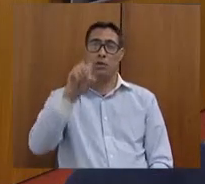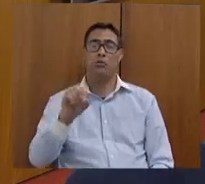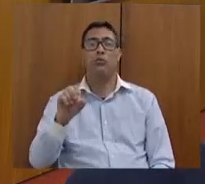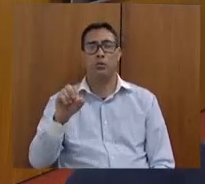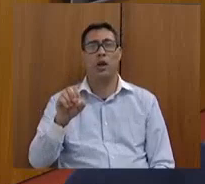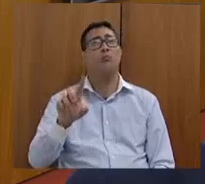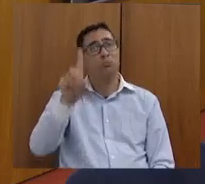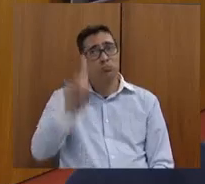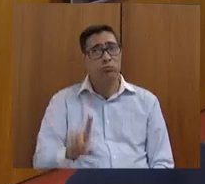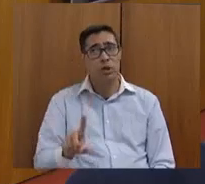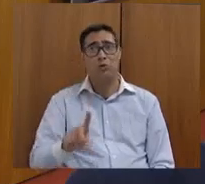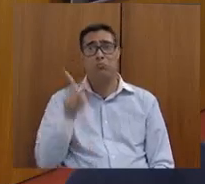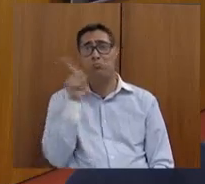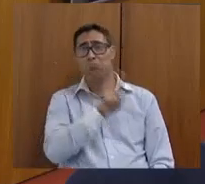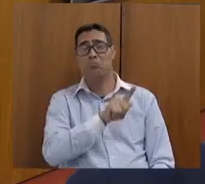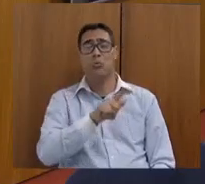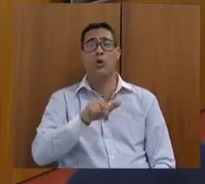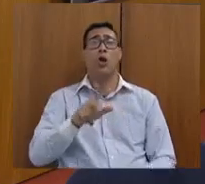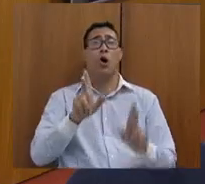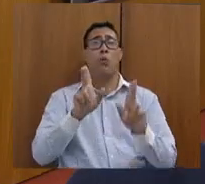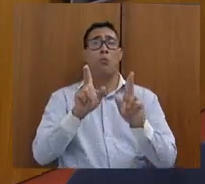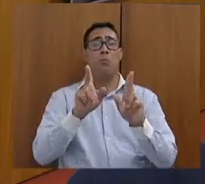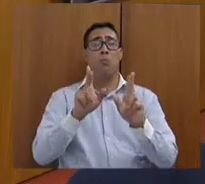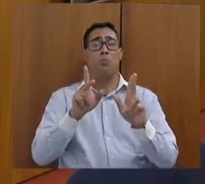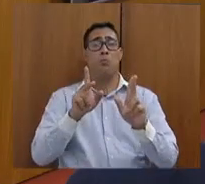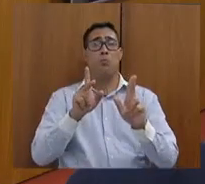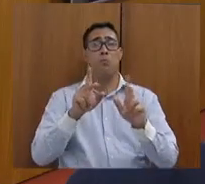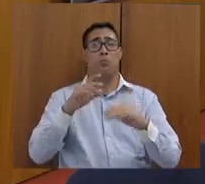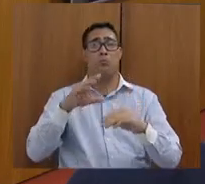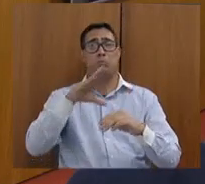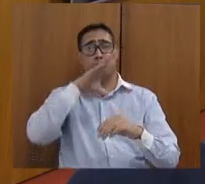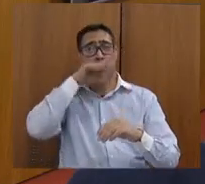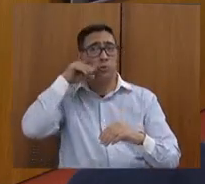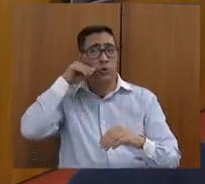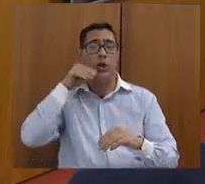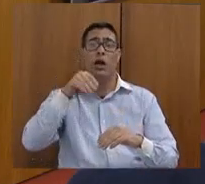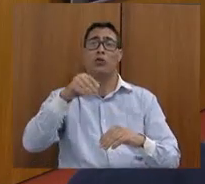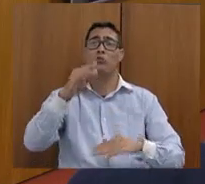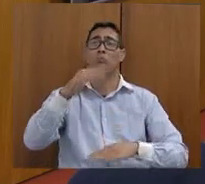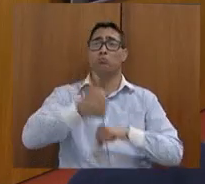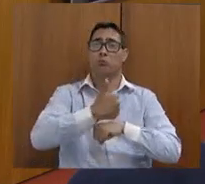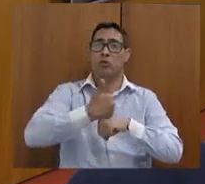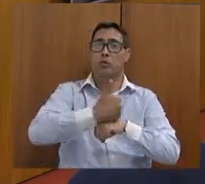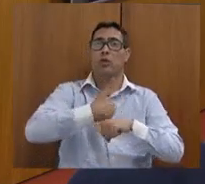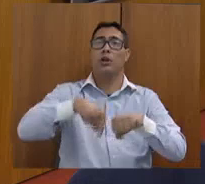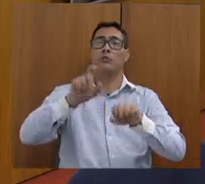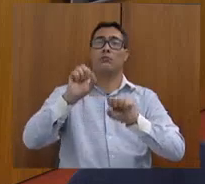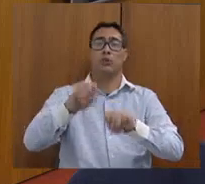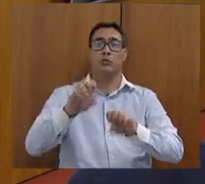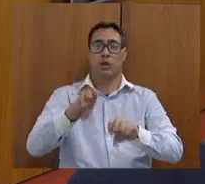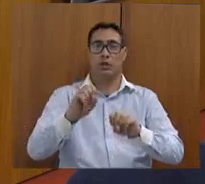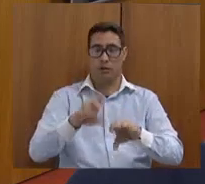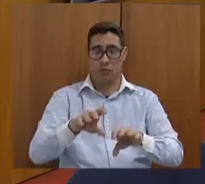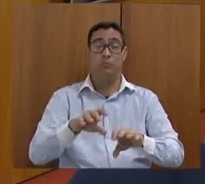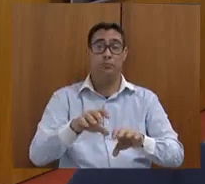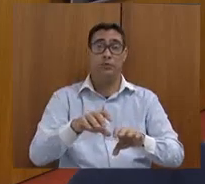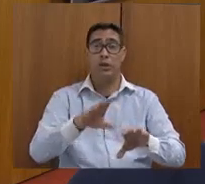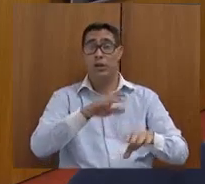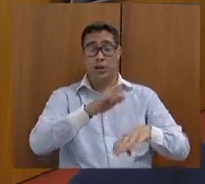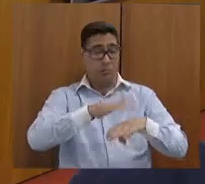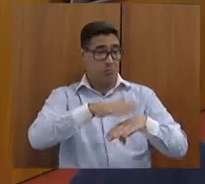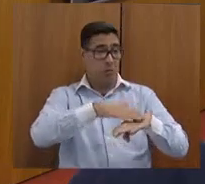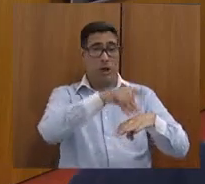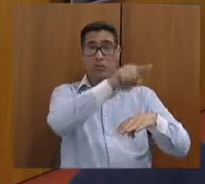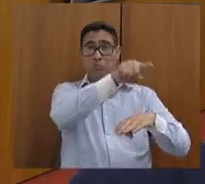adquirido os profissionais da educação é um trabalho feito por muitas mãos Eu também não poderia